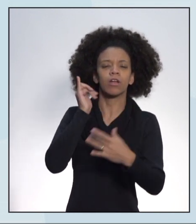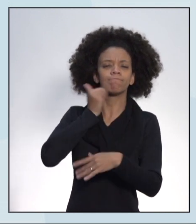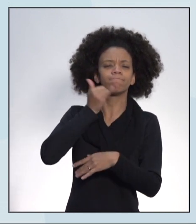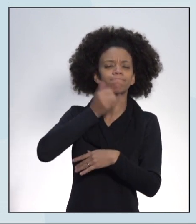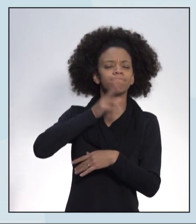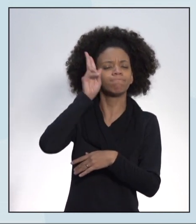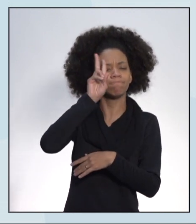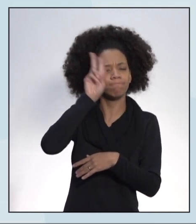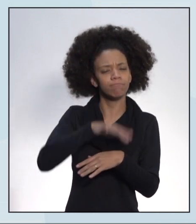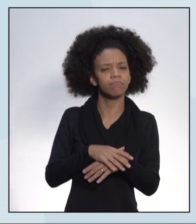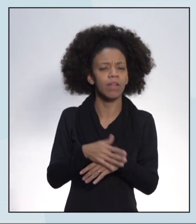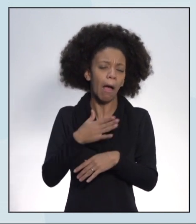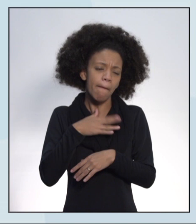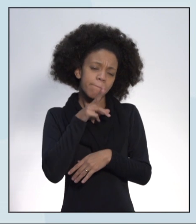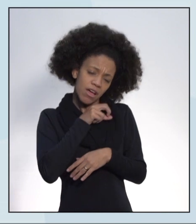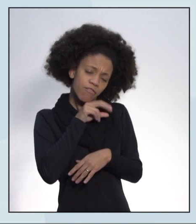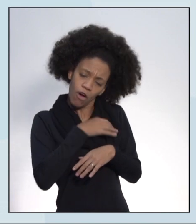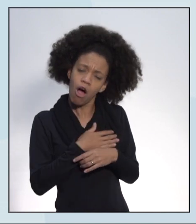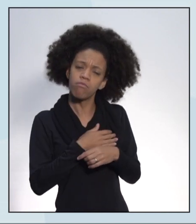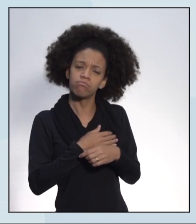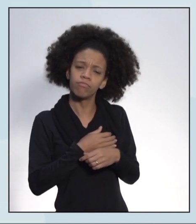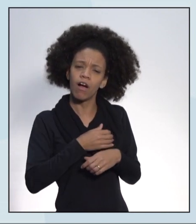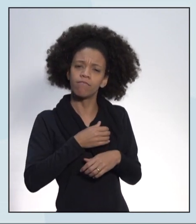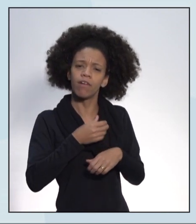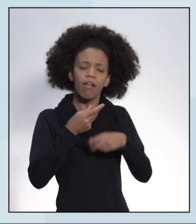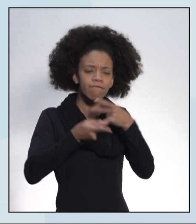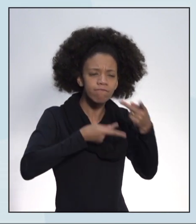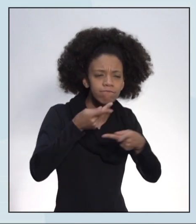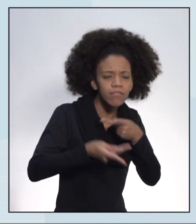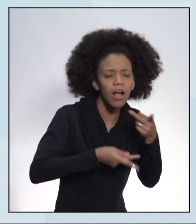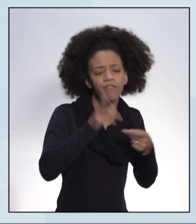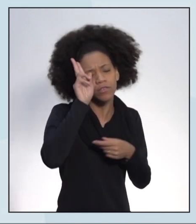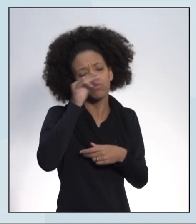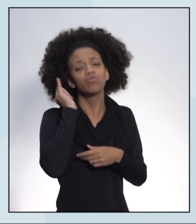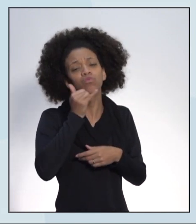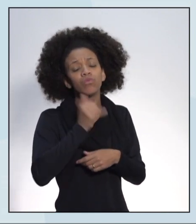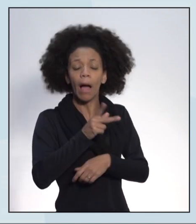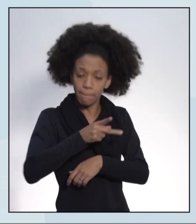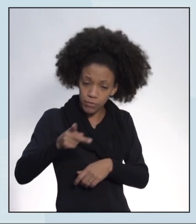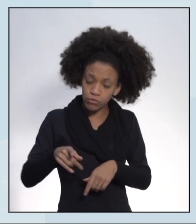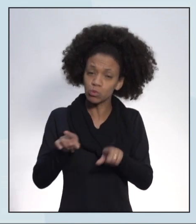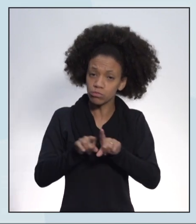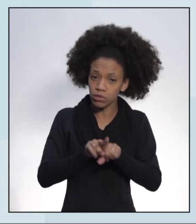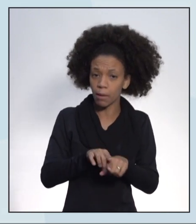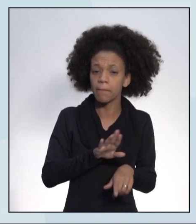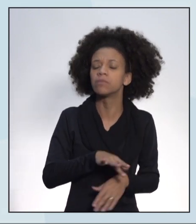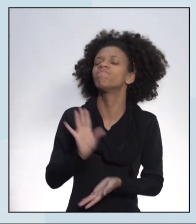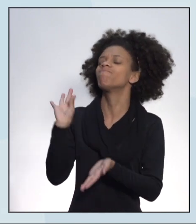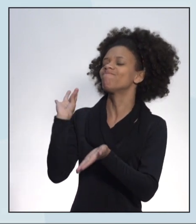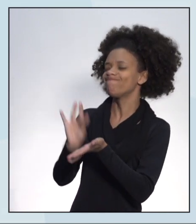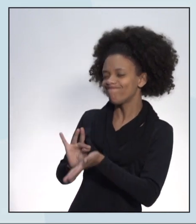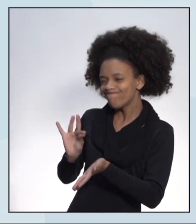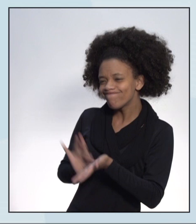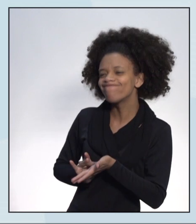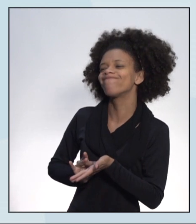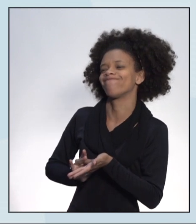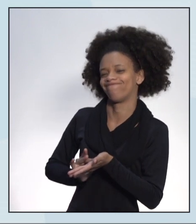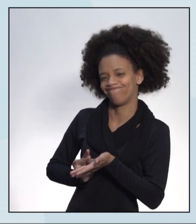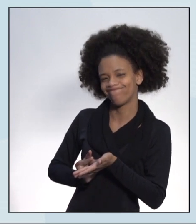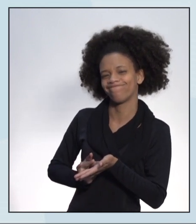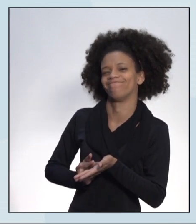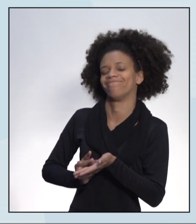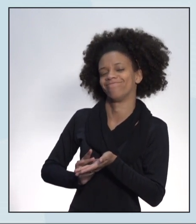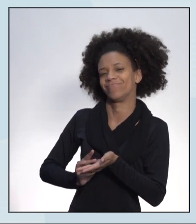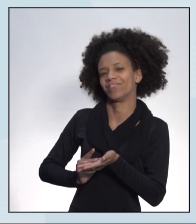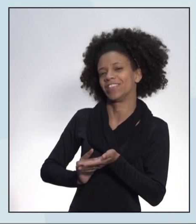para vocês, né? Minha avó contava história, minha mãe contava história, a professora, né, no jardim de infância, né? Nós lemos. Com certeza, meus pais, né, contam